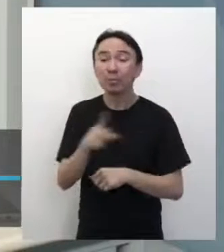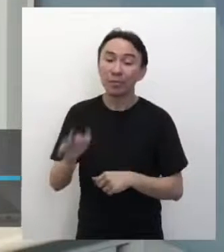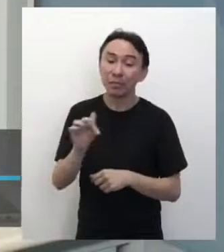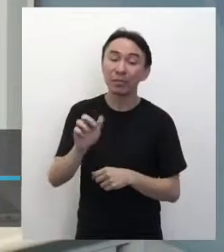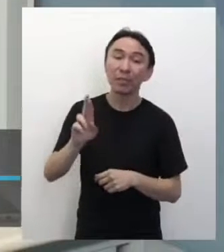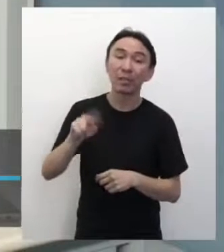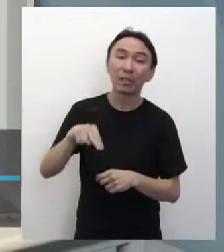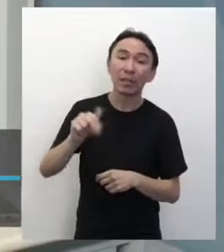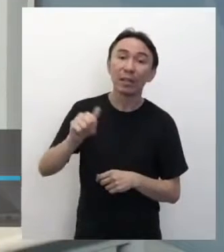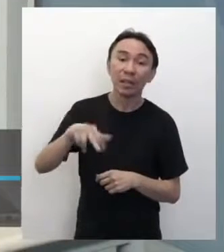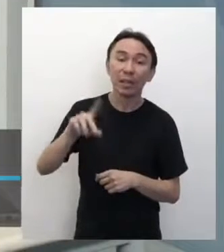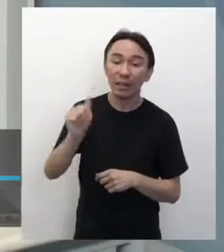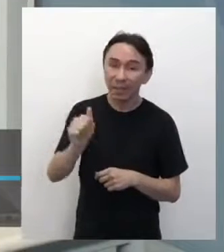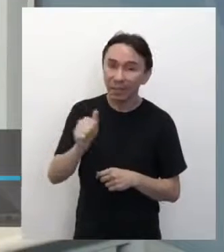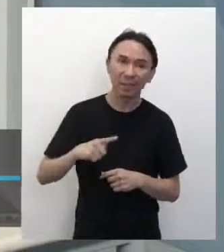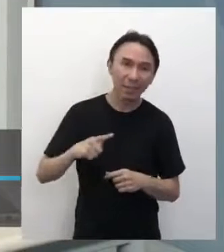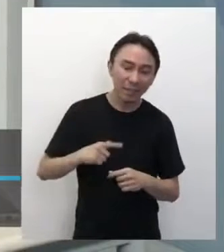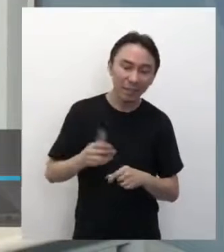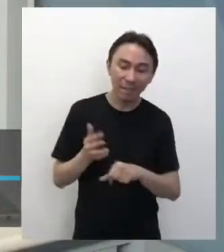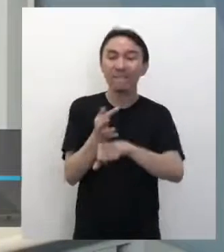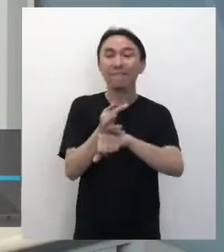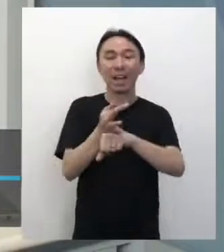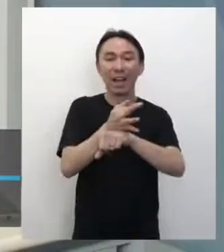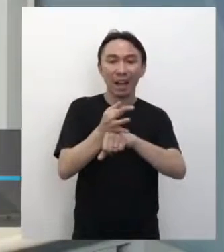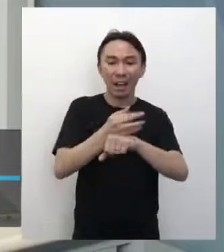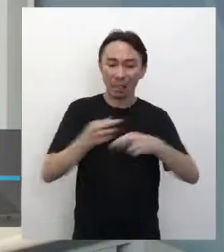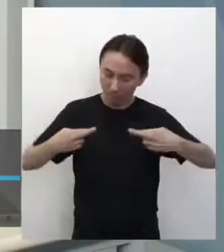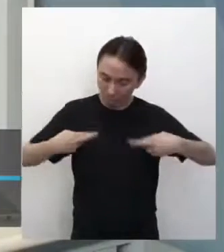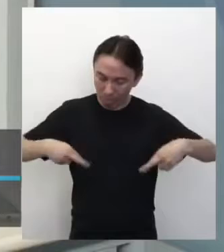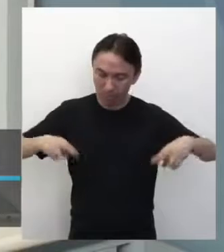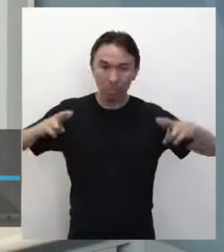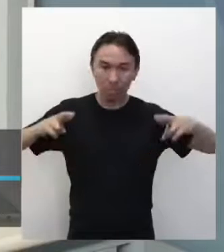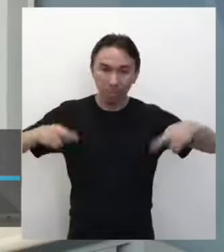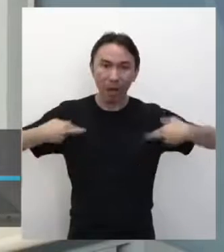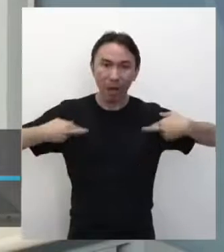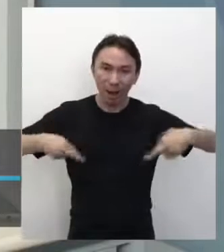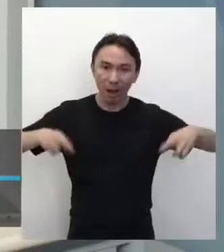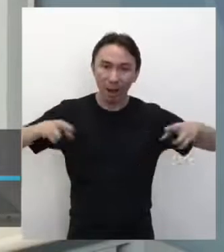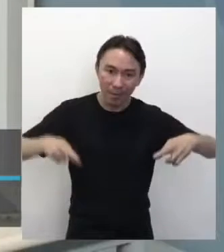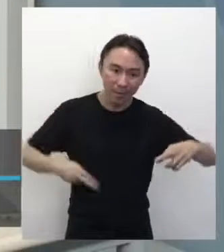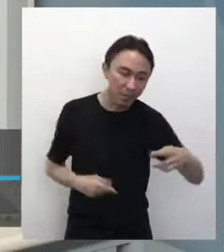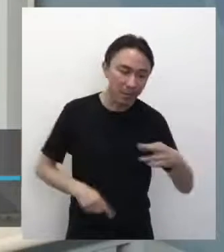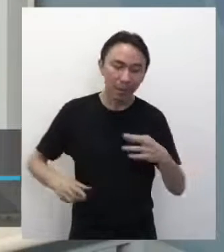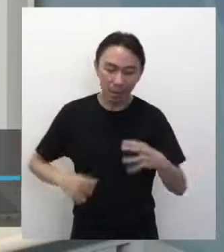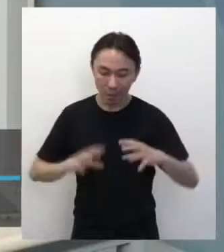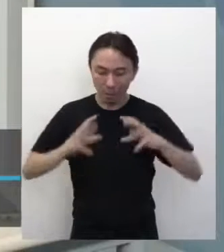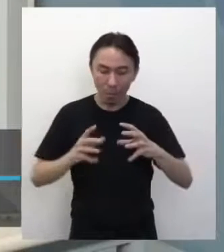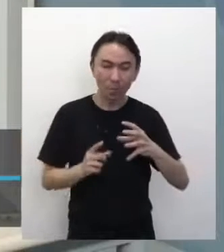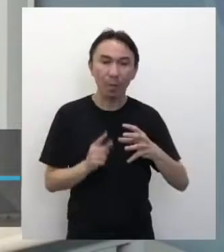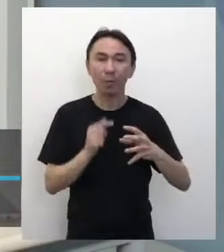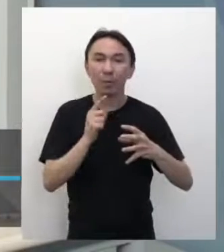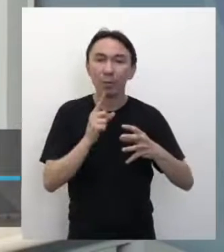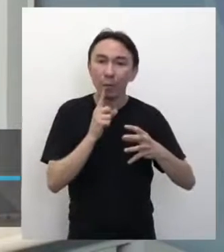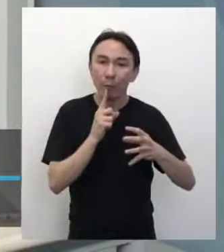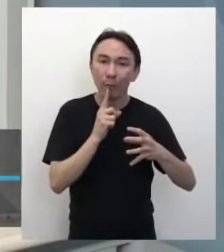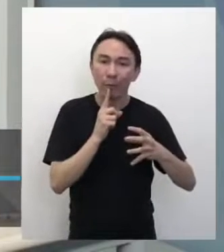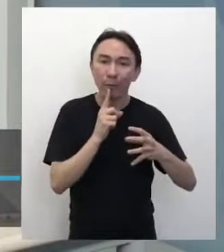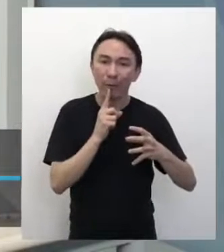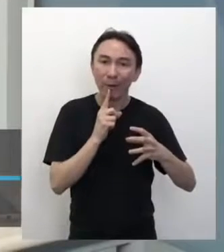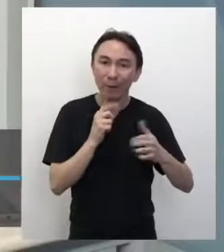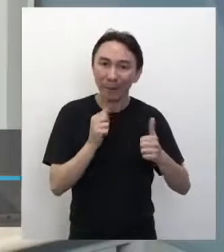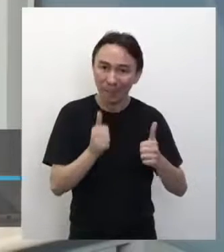de férias, deitada numa rede, tomando água de coco, tá bom? Recebam a professora Márcia com